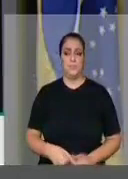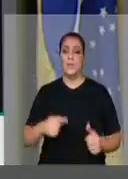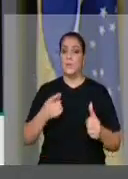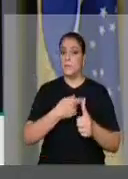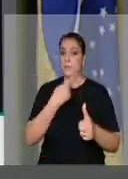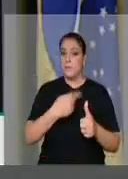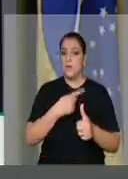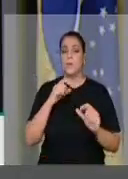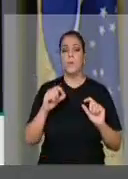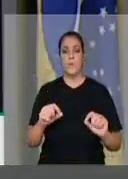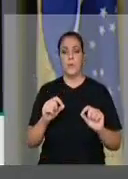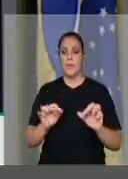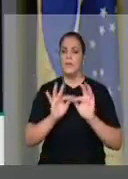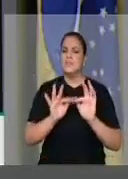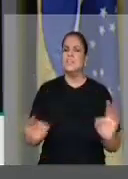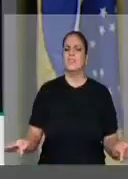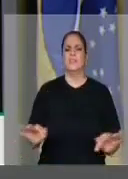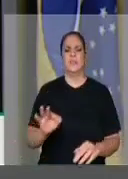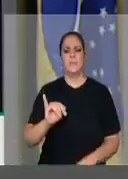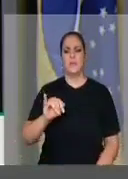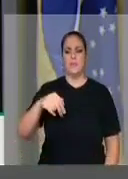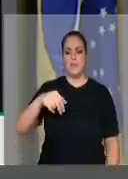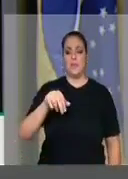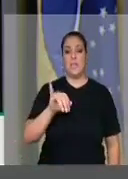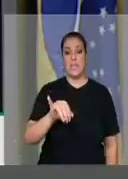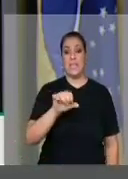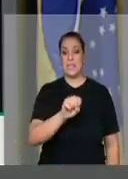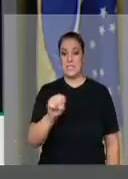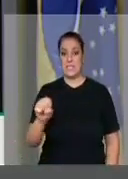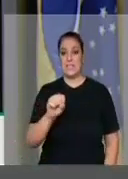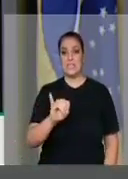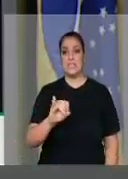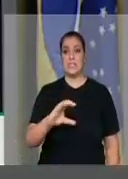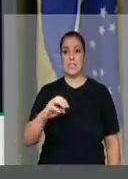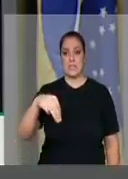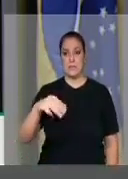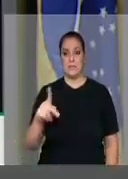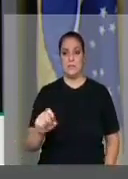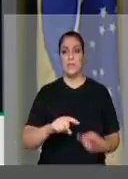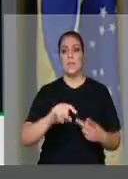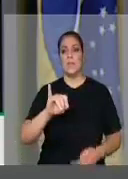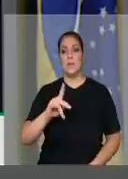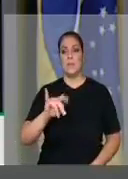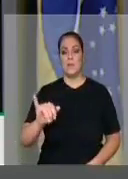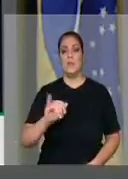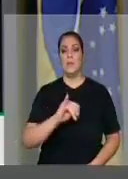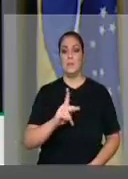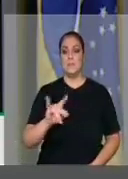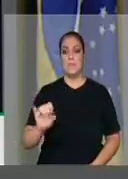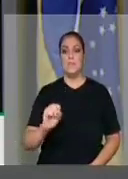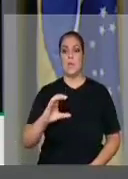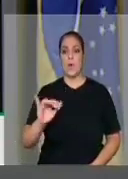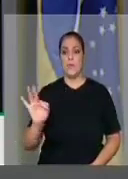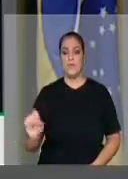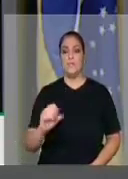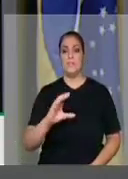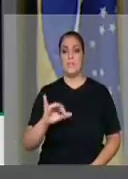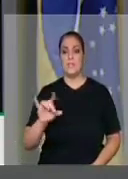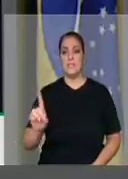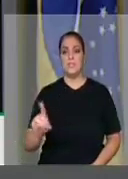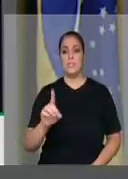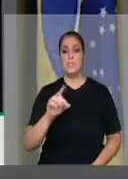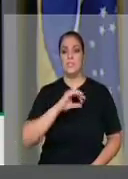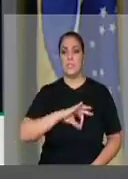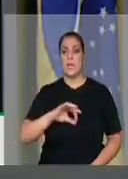a simplificação, eliminar o ISS, o ICMS, o IPI, o PIS, COFINS,